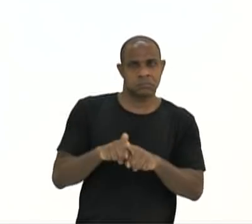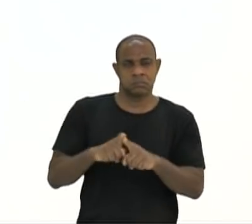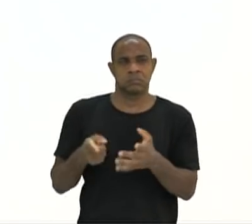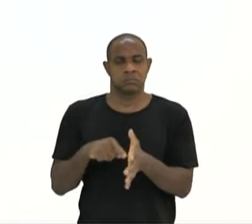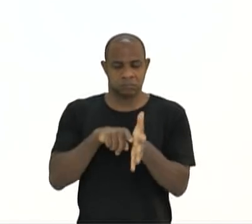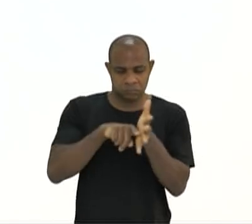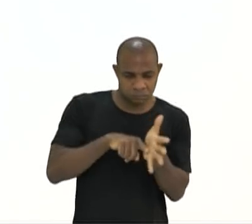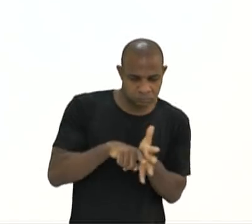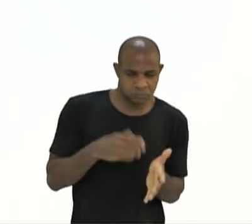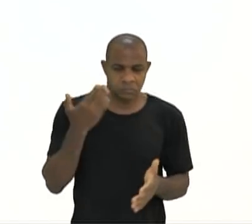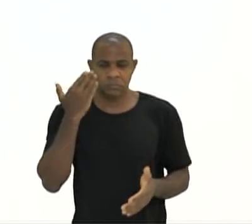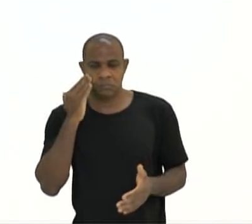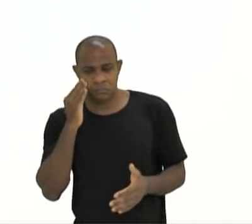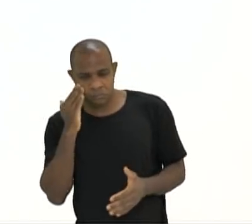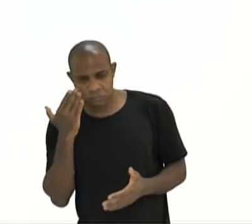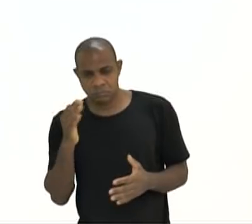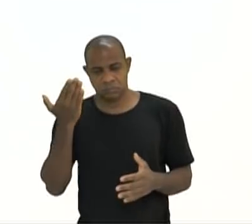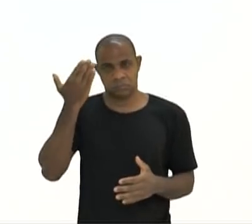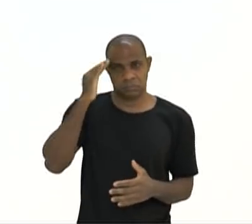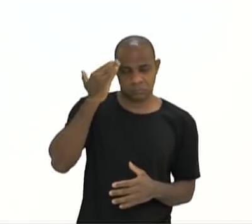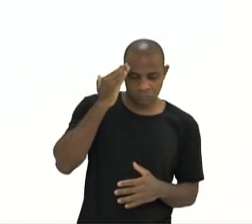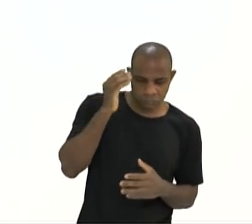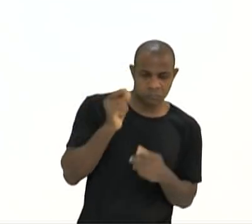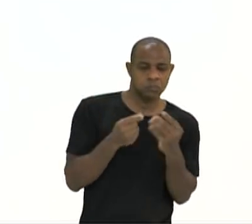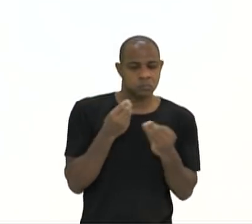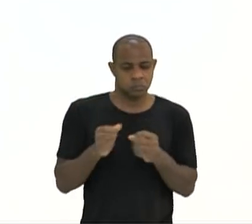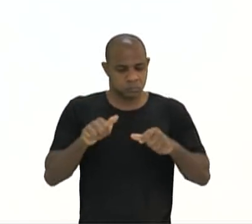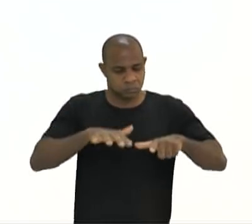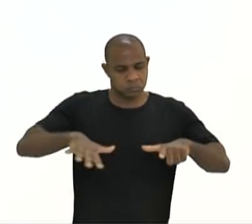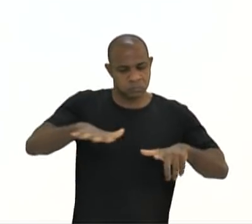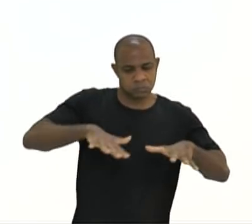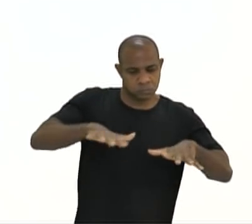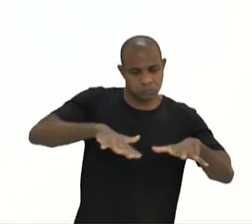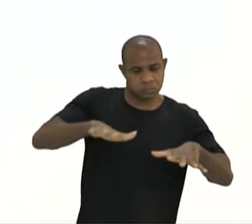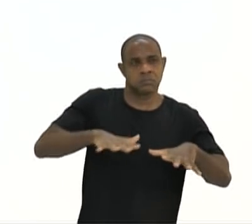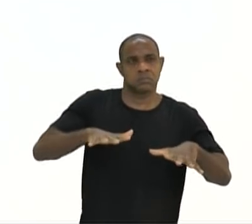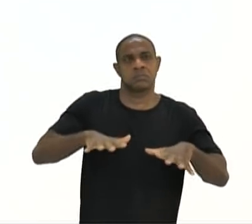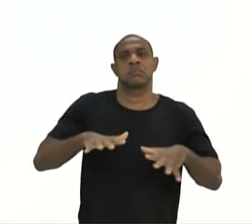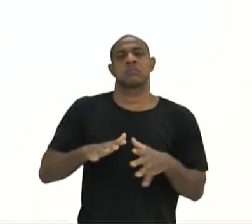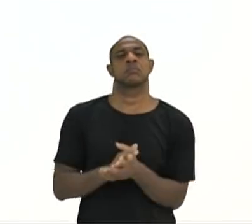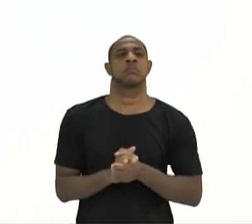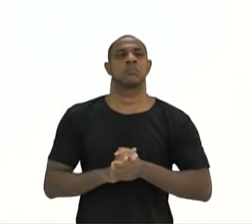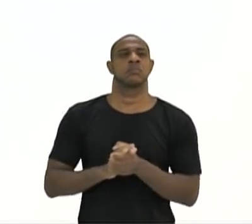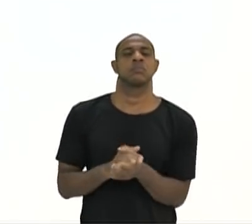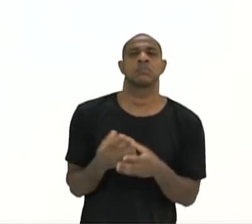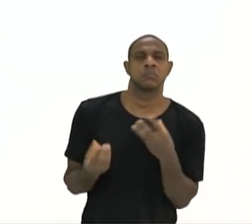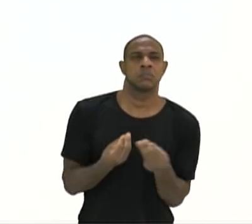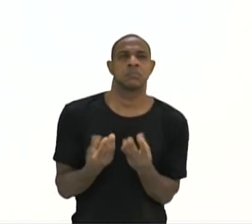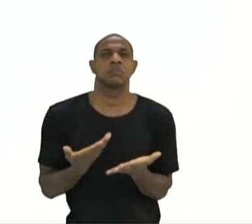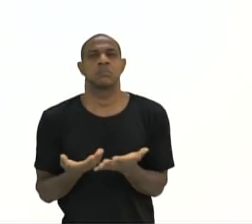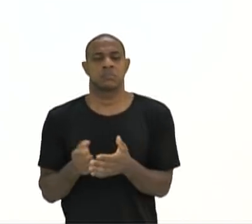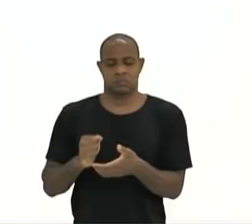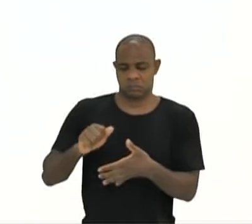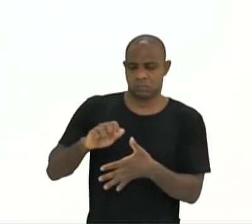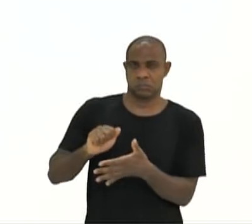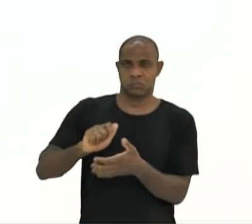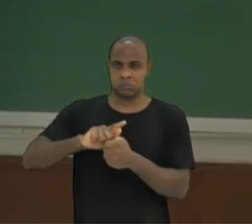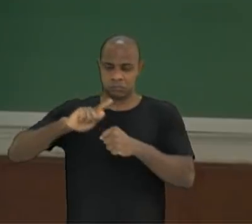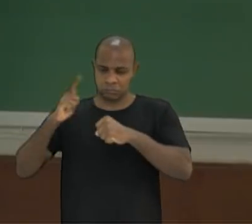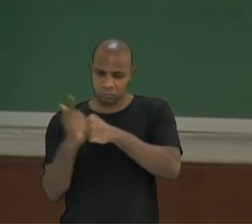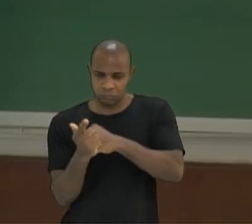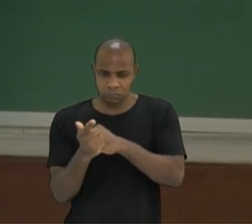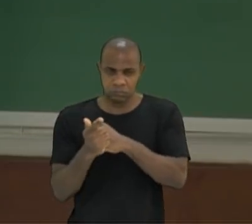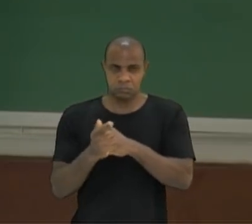e compreensão do espaço geográfico. Afinal, se a geografia tem como principal objeto de estudo o